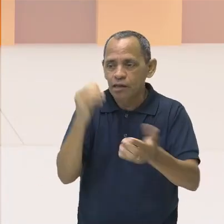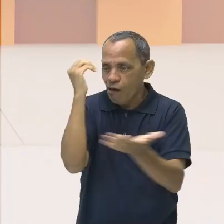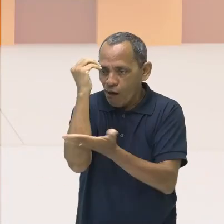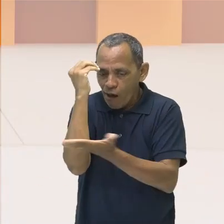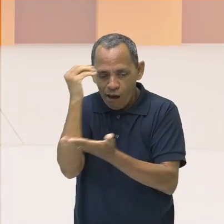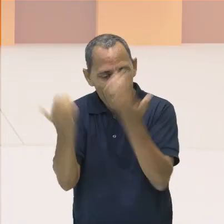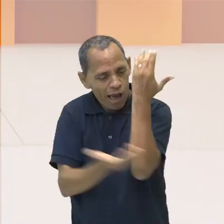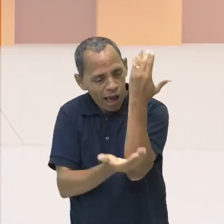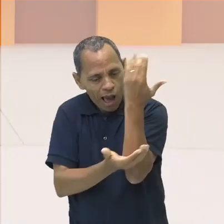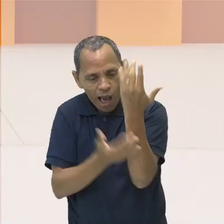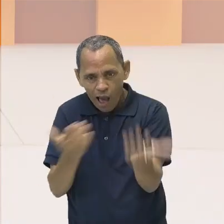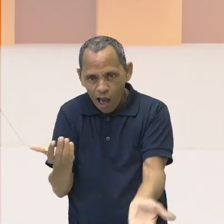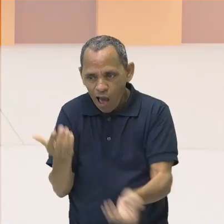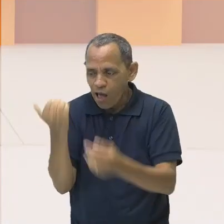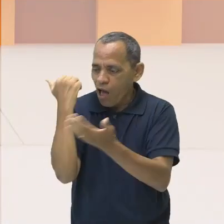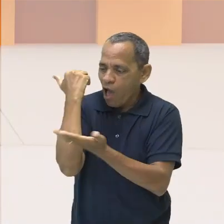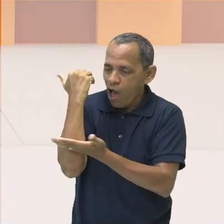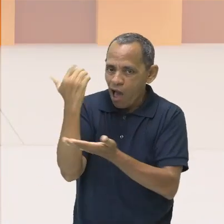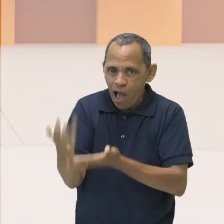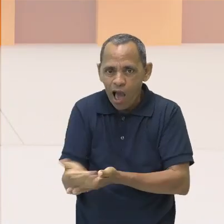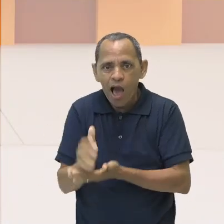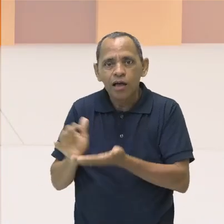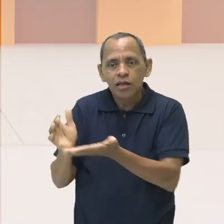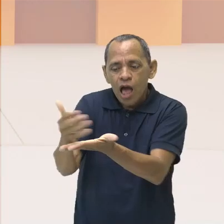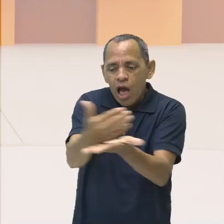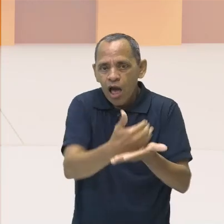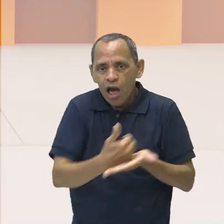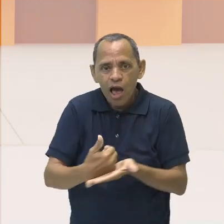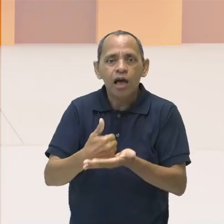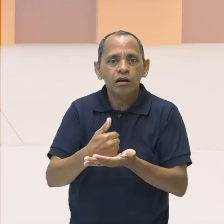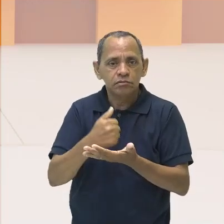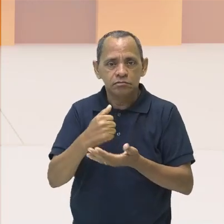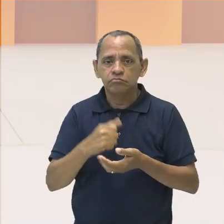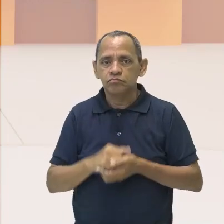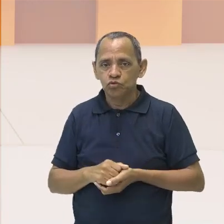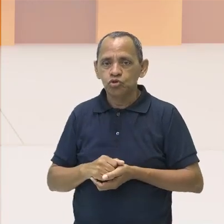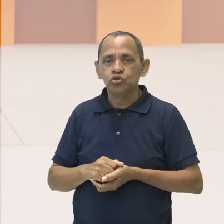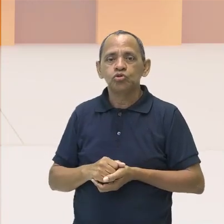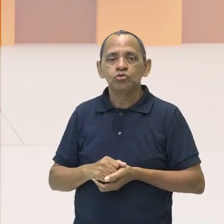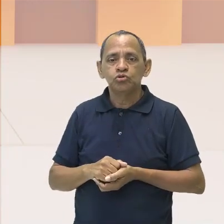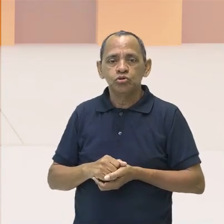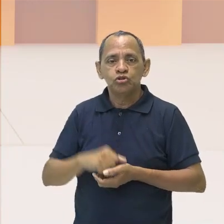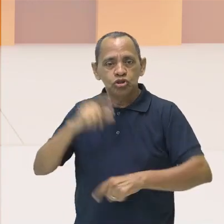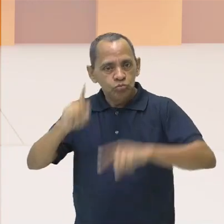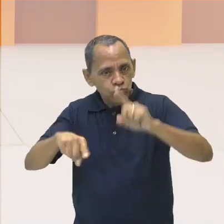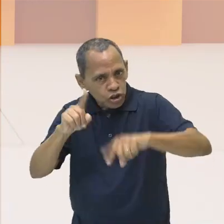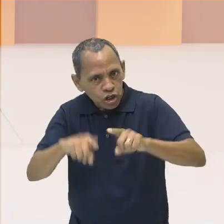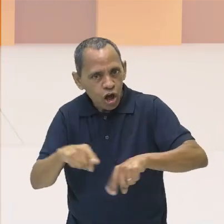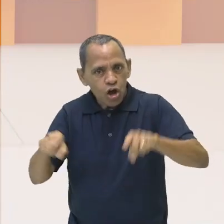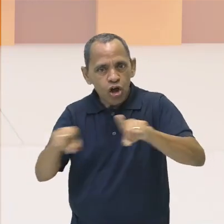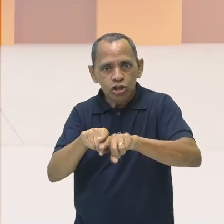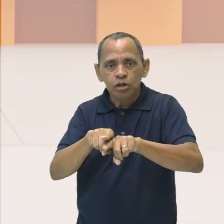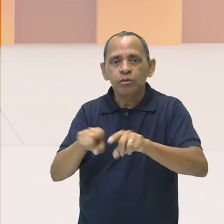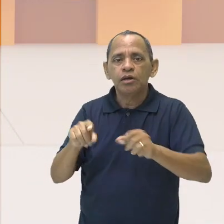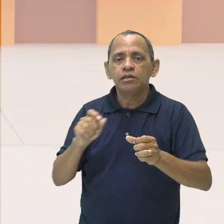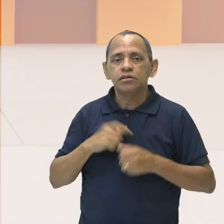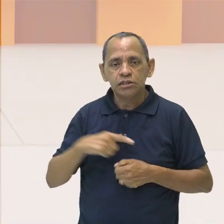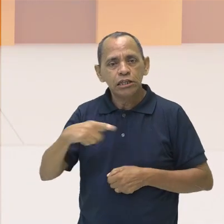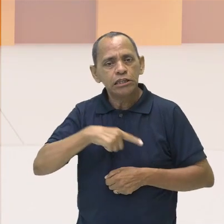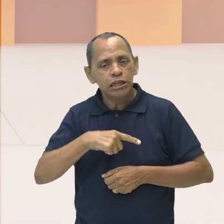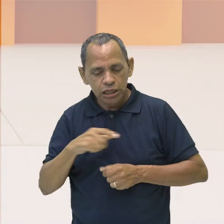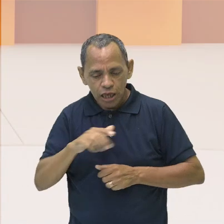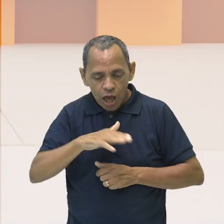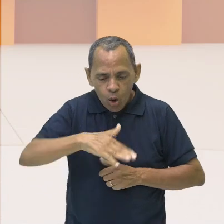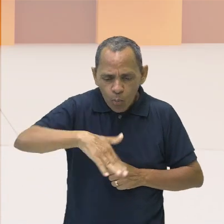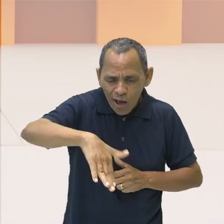desmatamento, em que há a retirada da floresta, da mata nativa, para que haja ali um